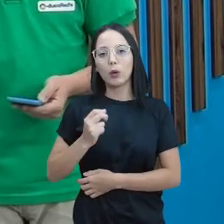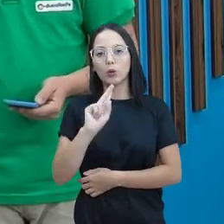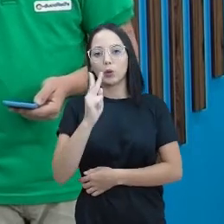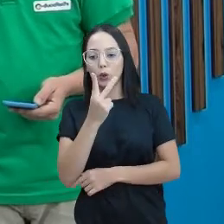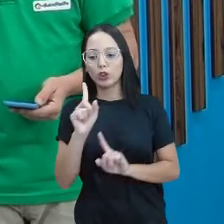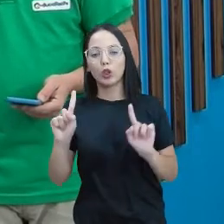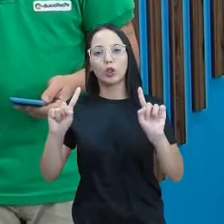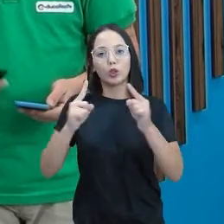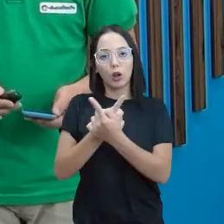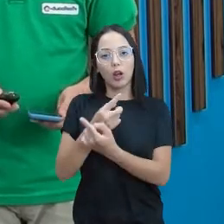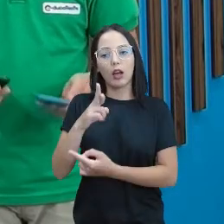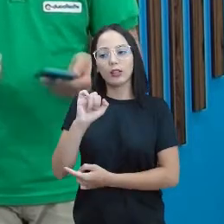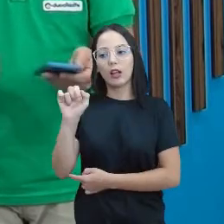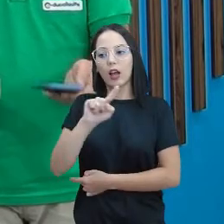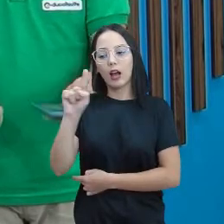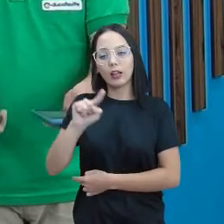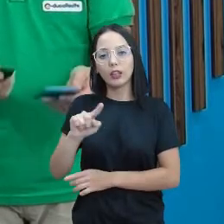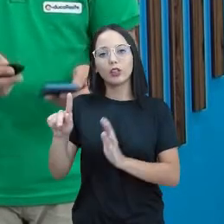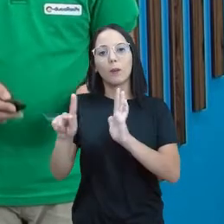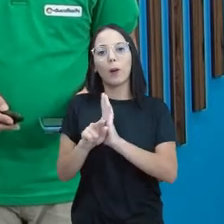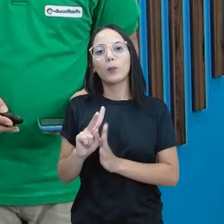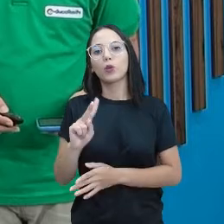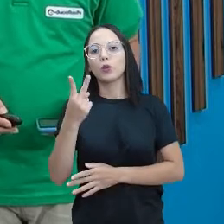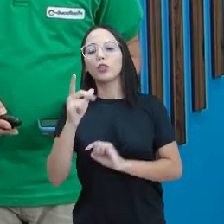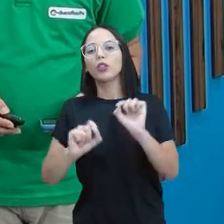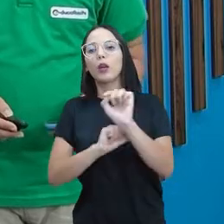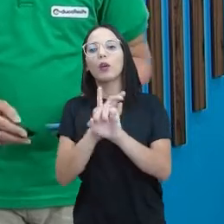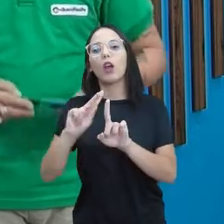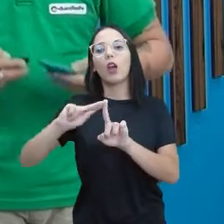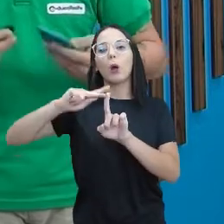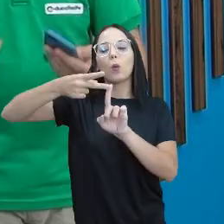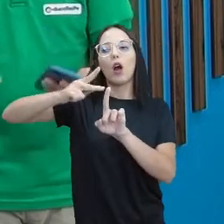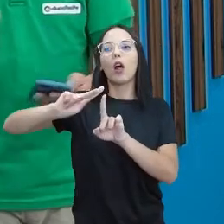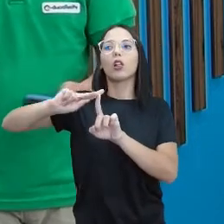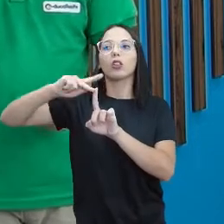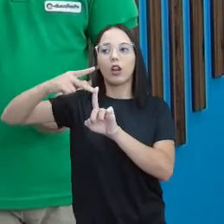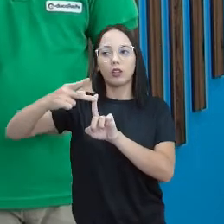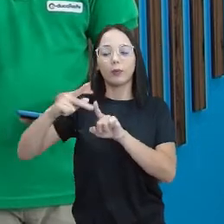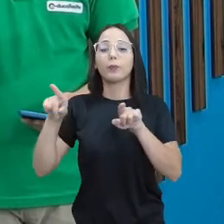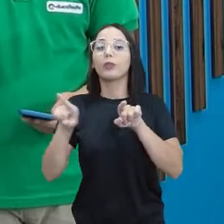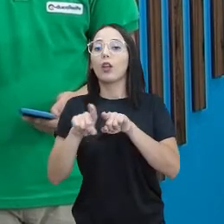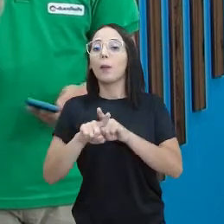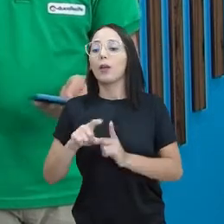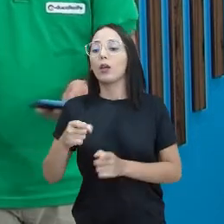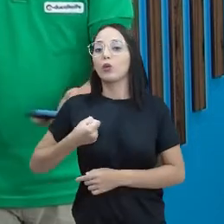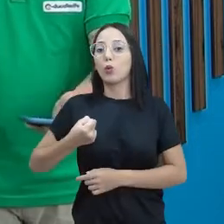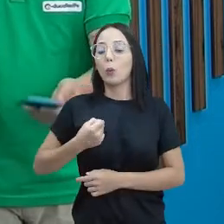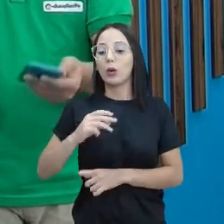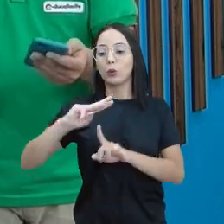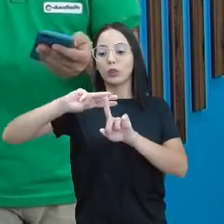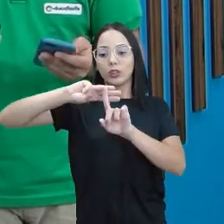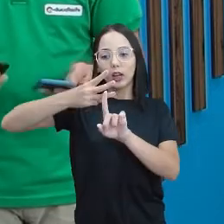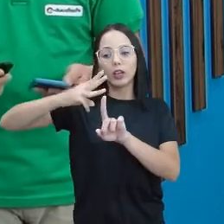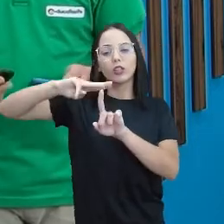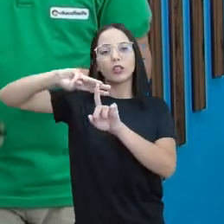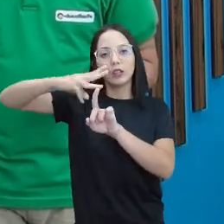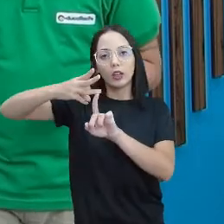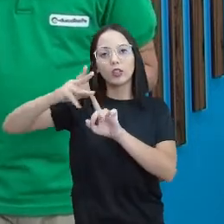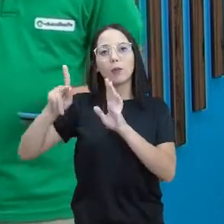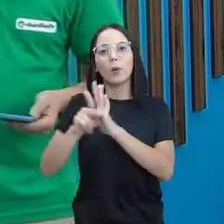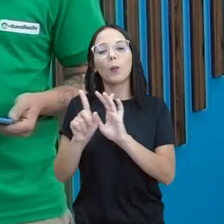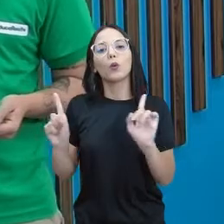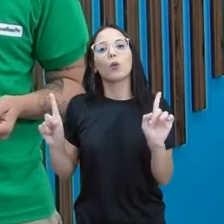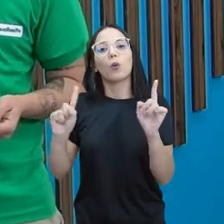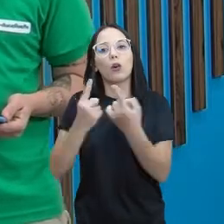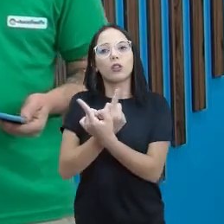a raiz de índice 2, conhecida como raiz quadrada. A potência de expoente 3, ela tem como operação inversa